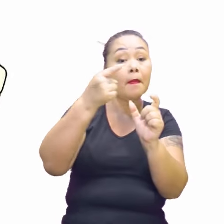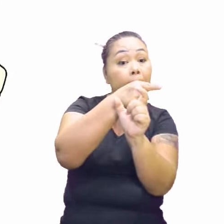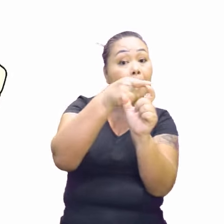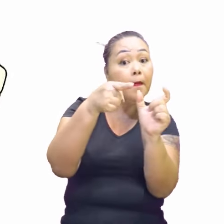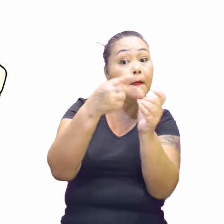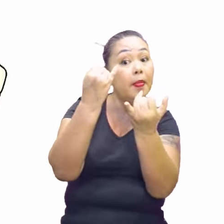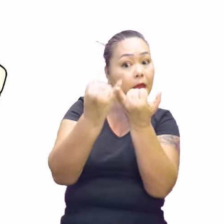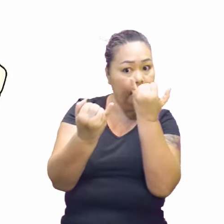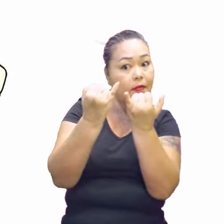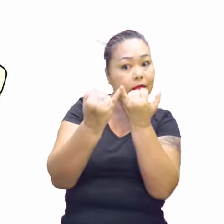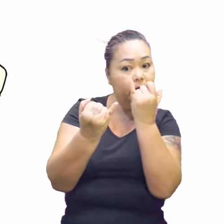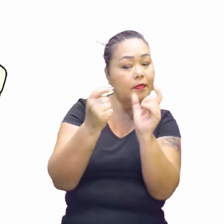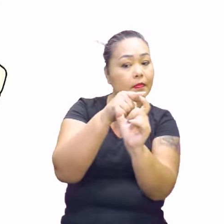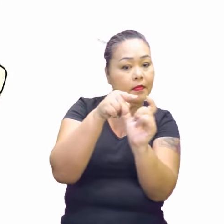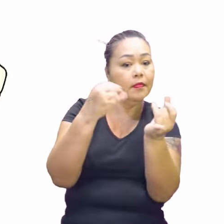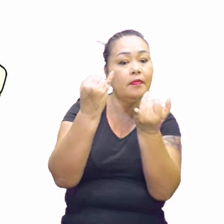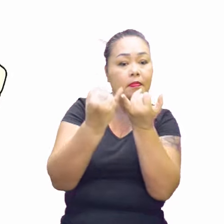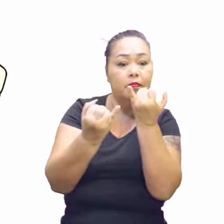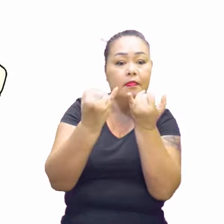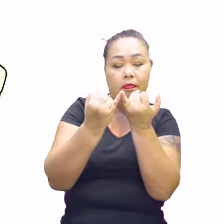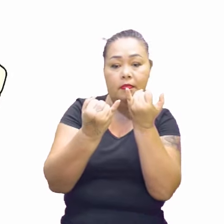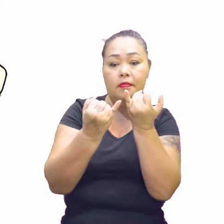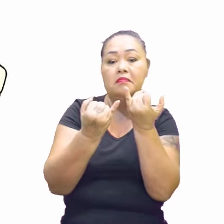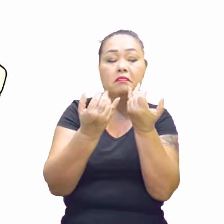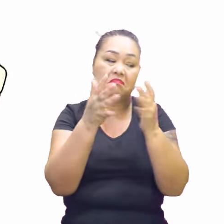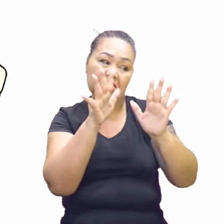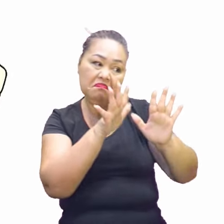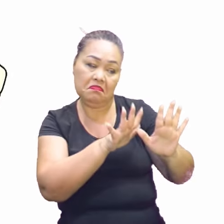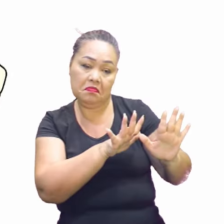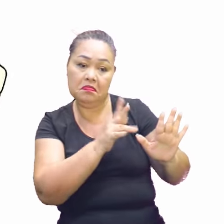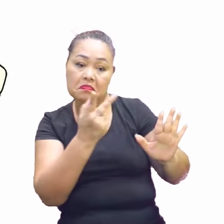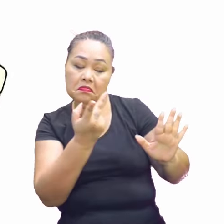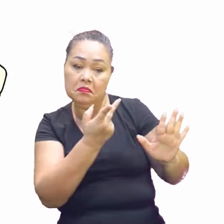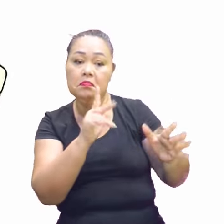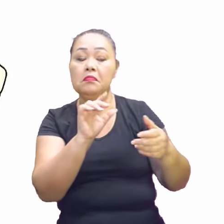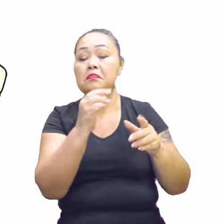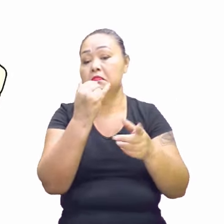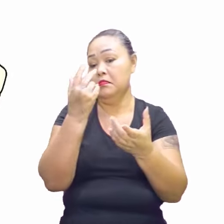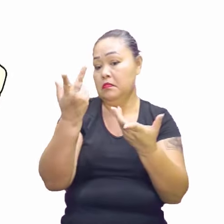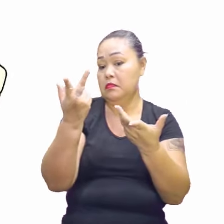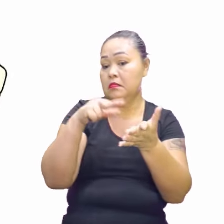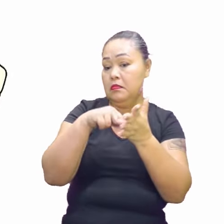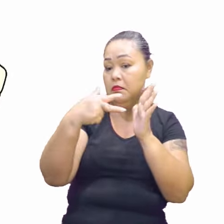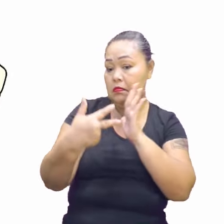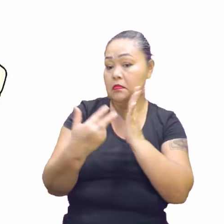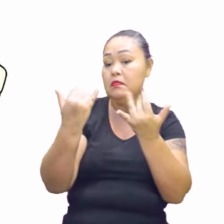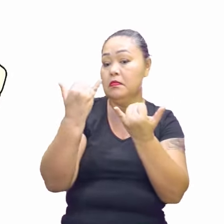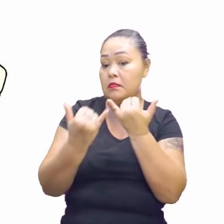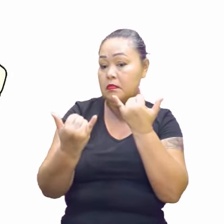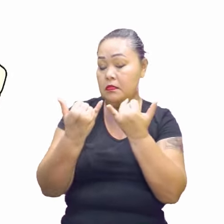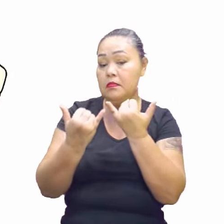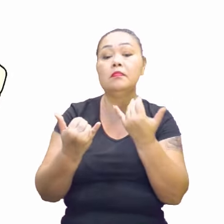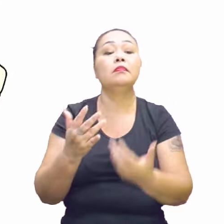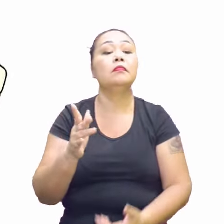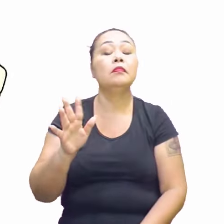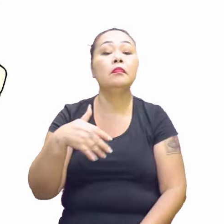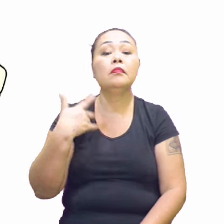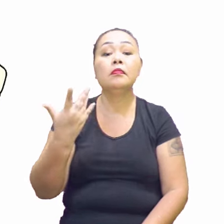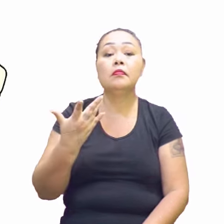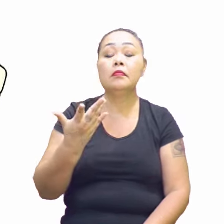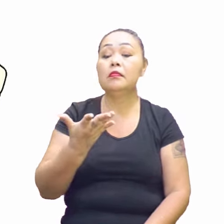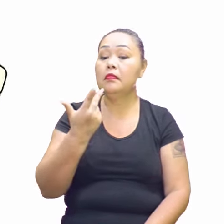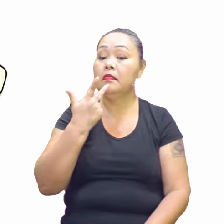palavras parecidas. Né? Descaso, significados desprezo, semelhantes. Certo? Então,